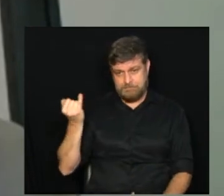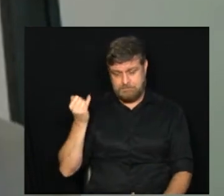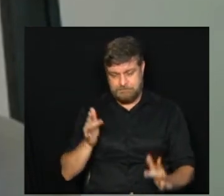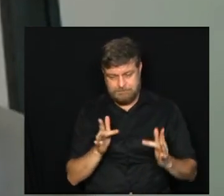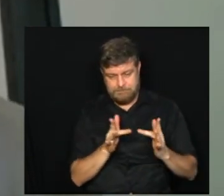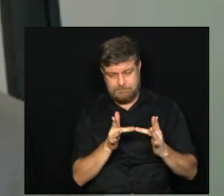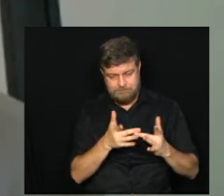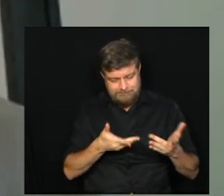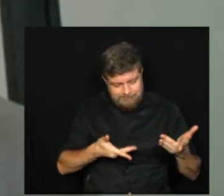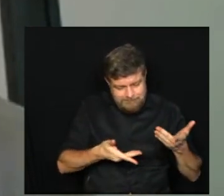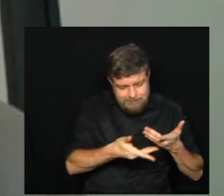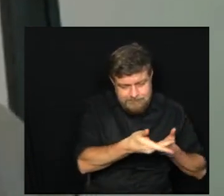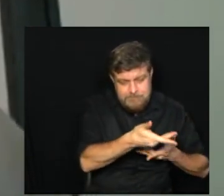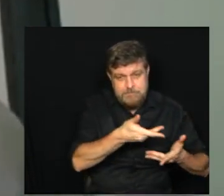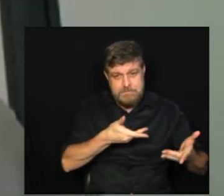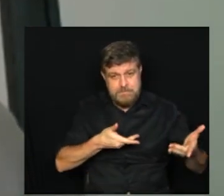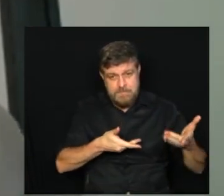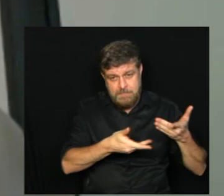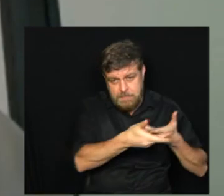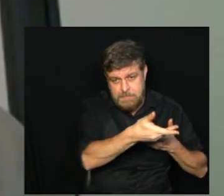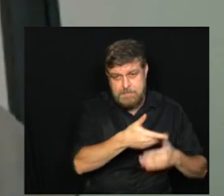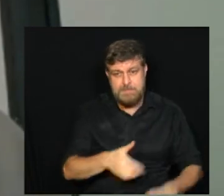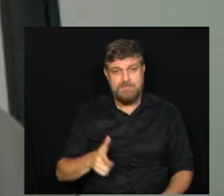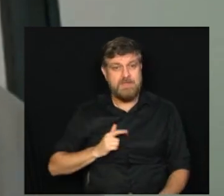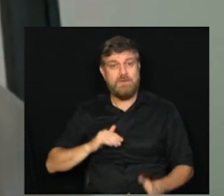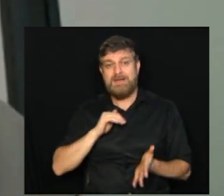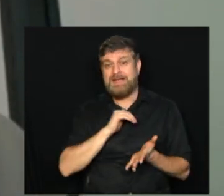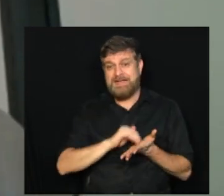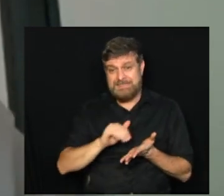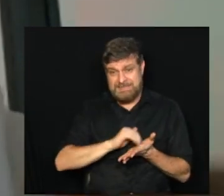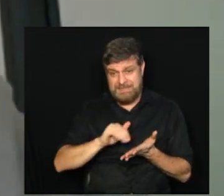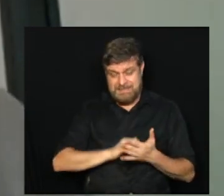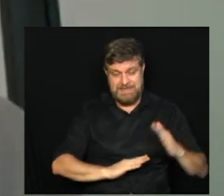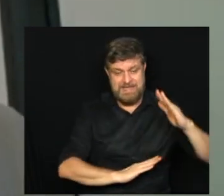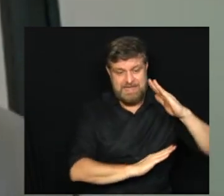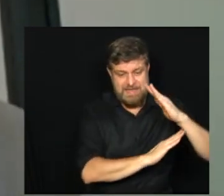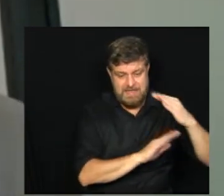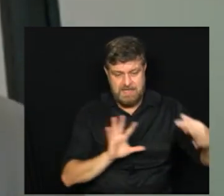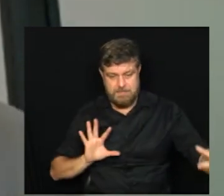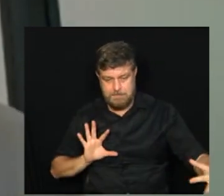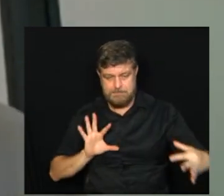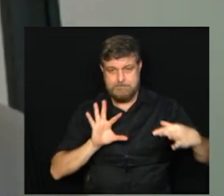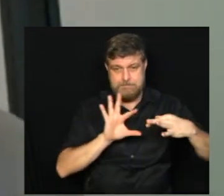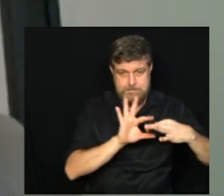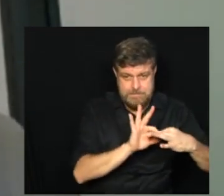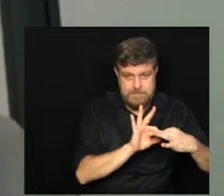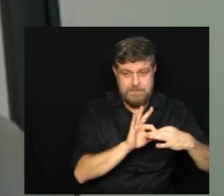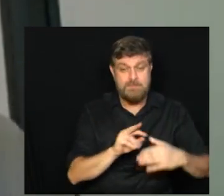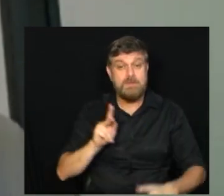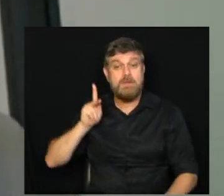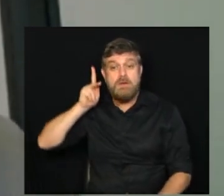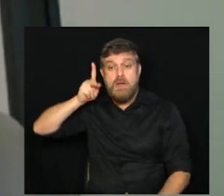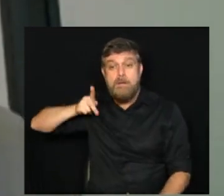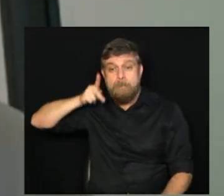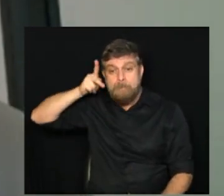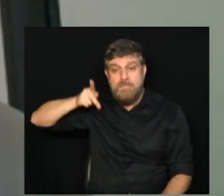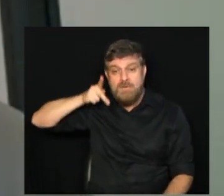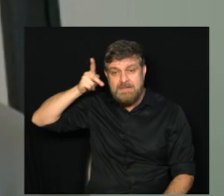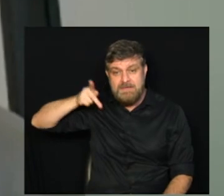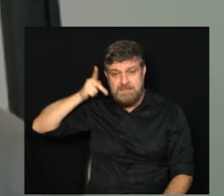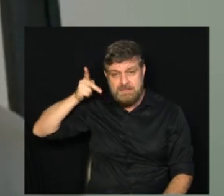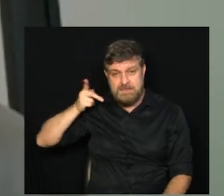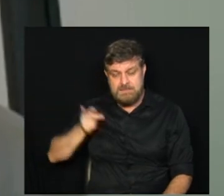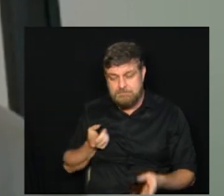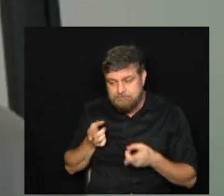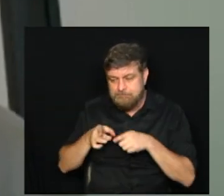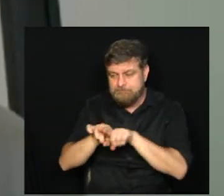articulação, essa intersetorialidade que vai além das secretarias. Eu já expando, são políticas conjuntas que a gente tem